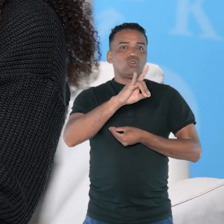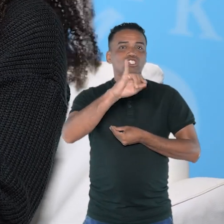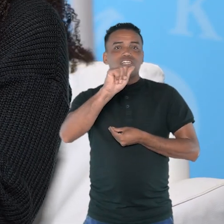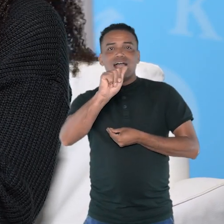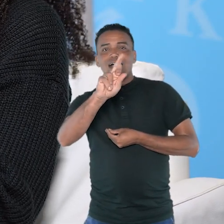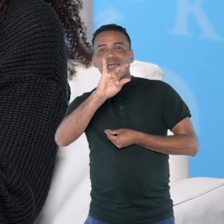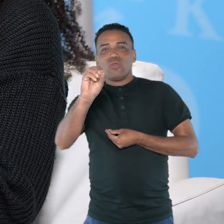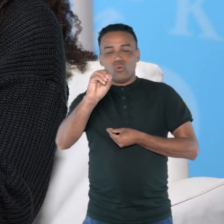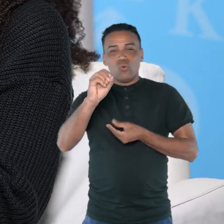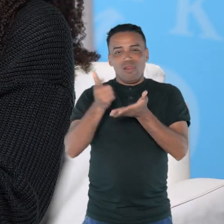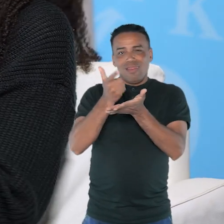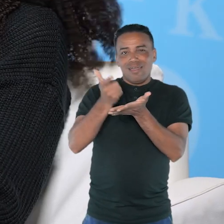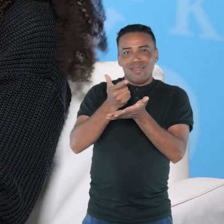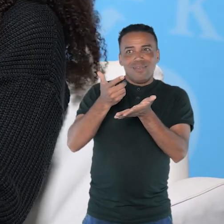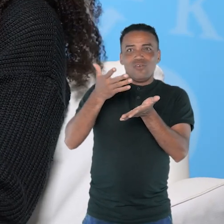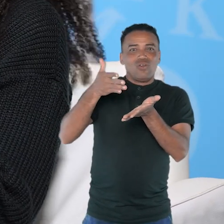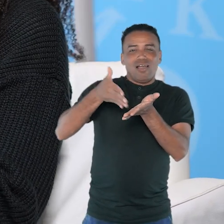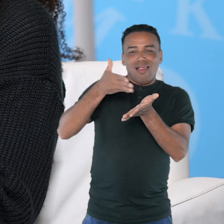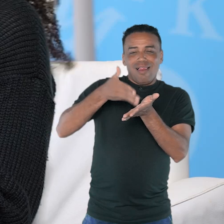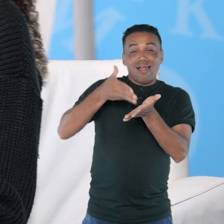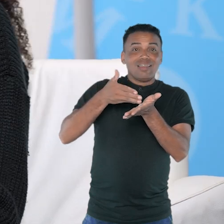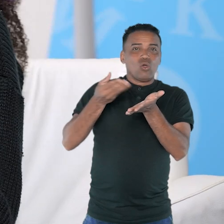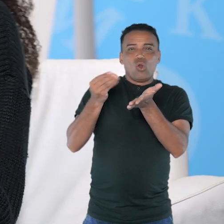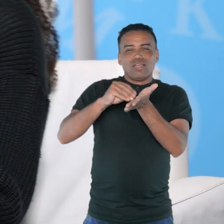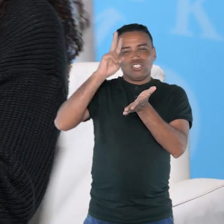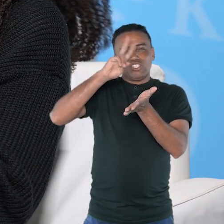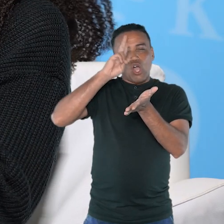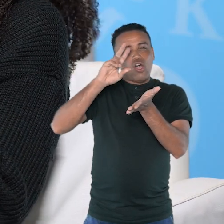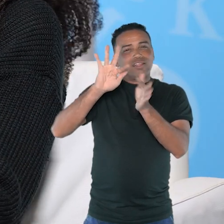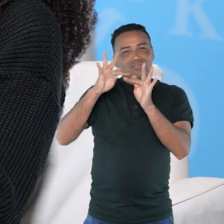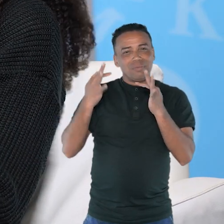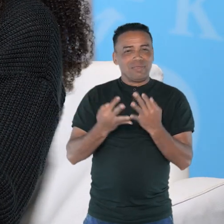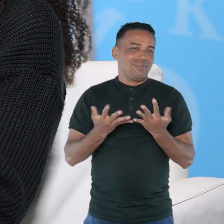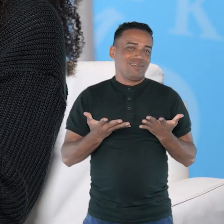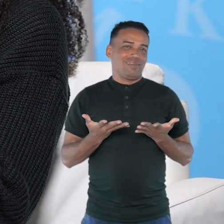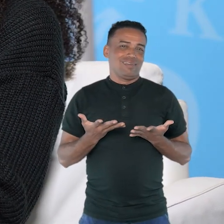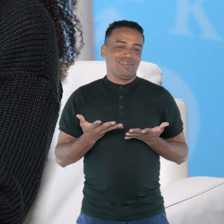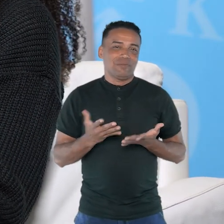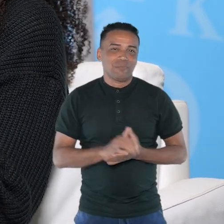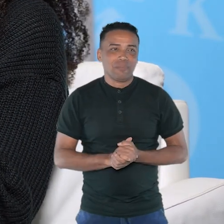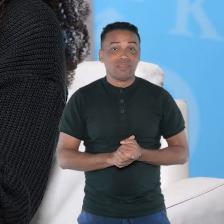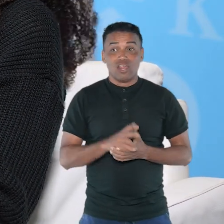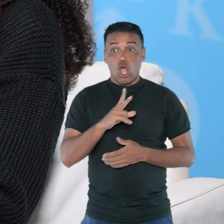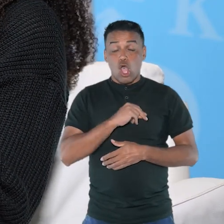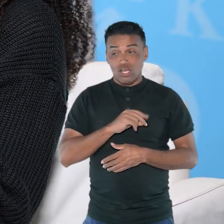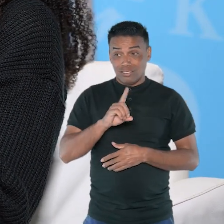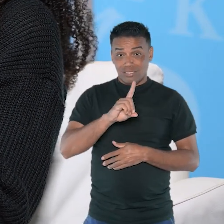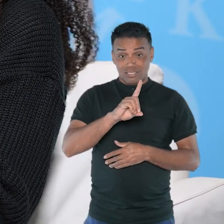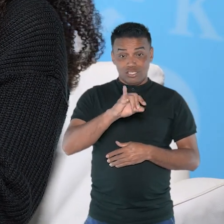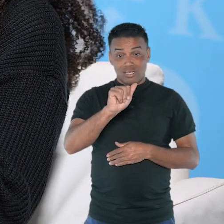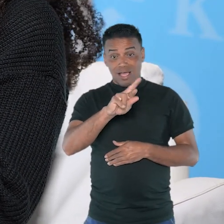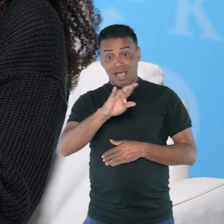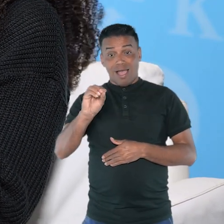desse diário maravilhoso, que eu tenho vários causos da minha família que eu conto esse diário. Tem assim, se a gente pega, minha mãe, nossa, esse diário da Andressa, eu